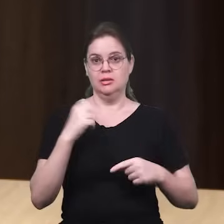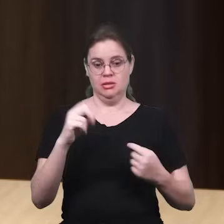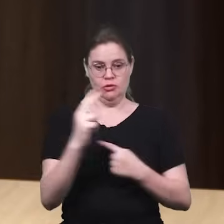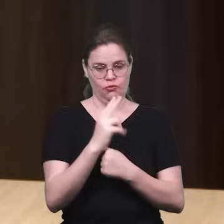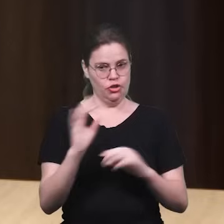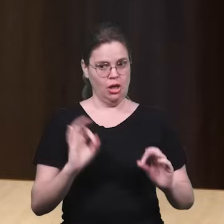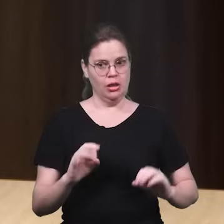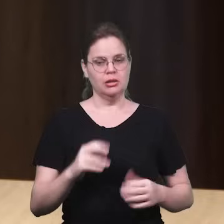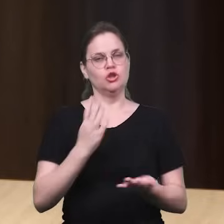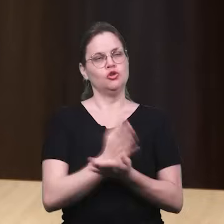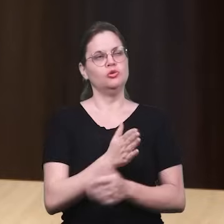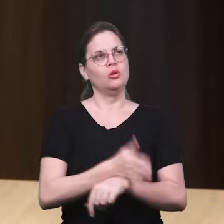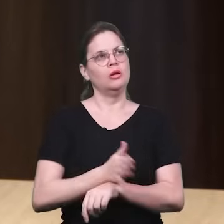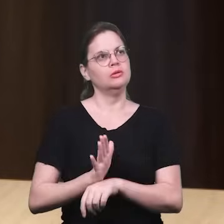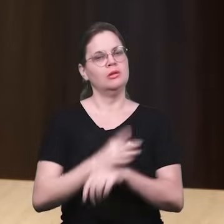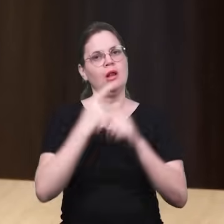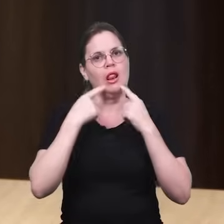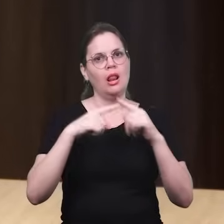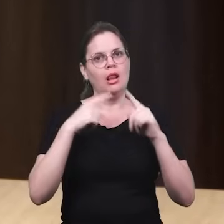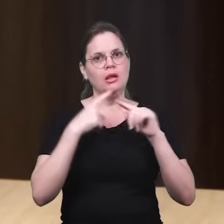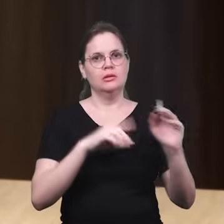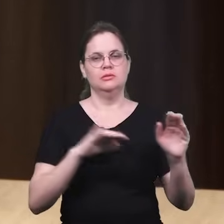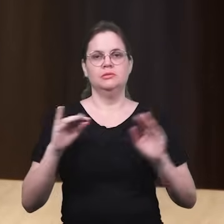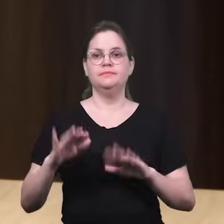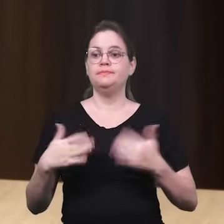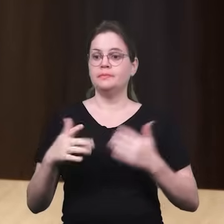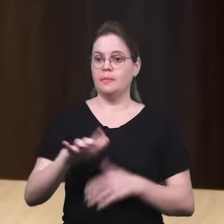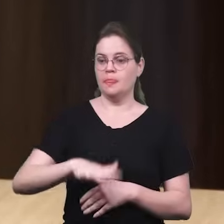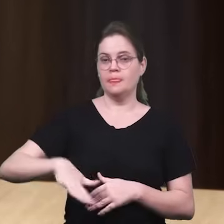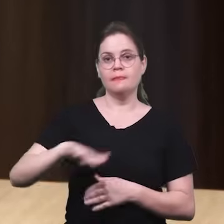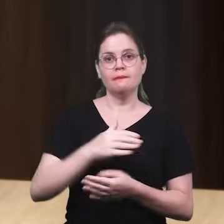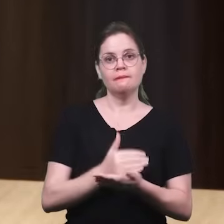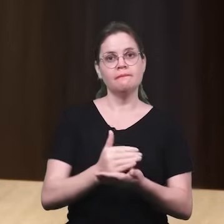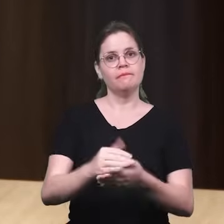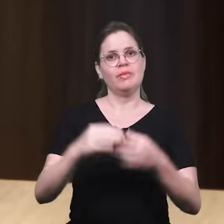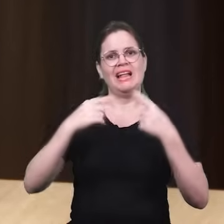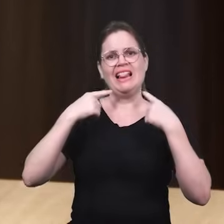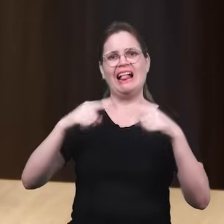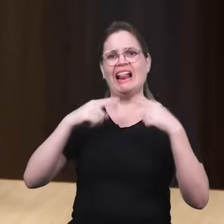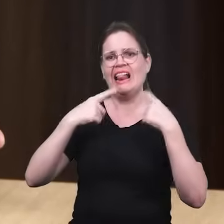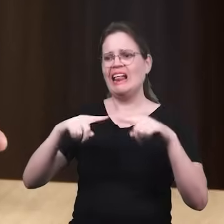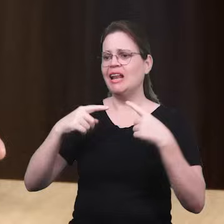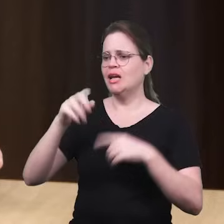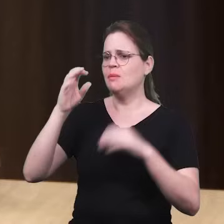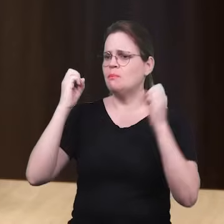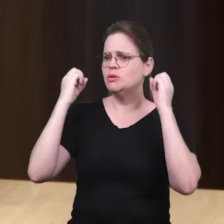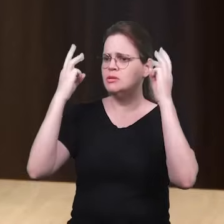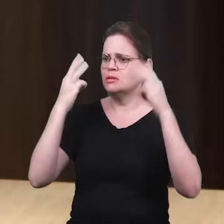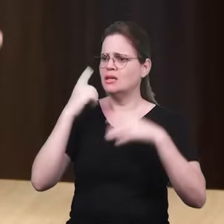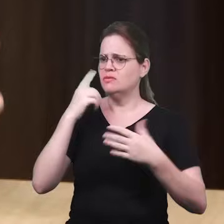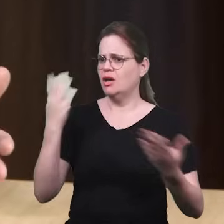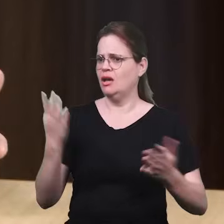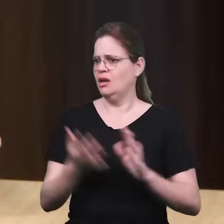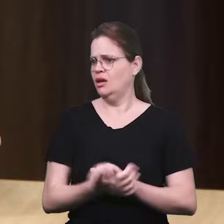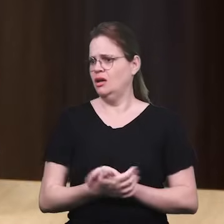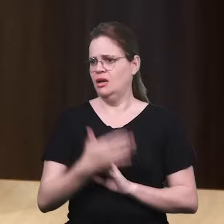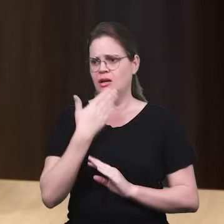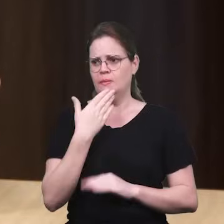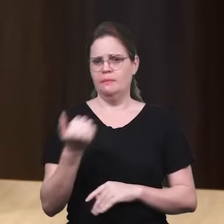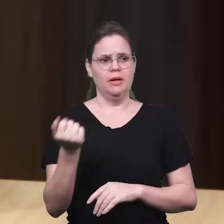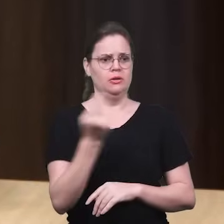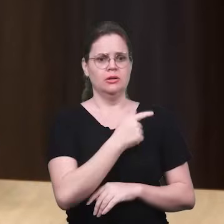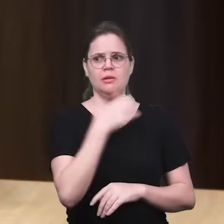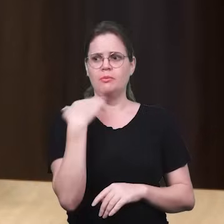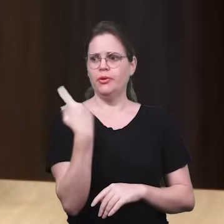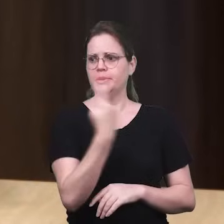torna um vício. E eles começaram a reclamar com Moisés, né, pastor Leonardo? Isso. Olha, era melhor se nós tivéssemos morrido